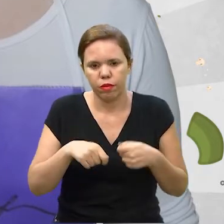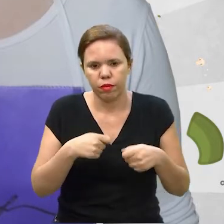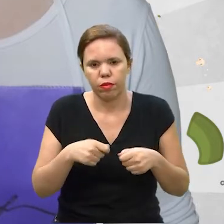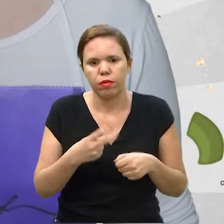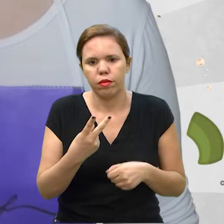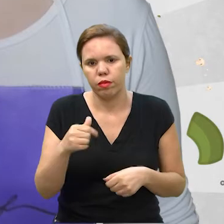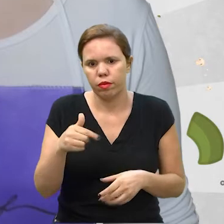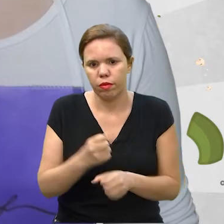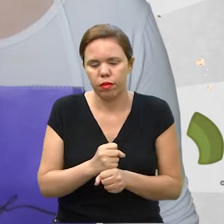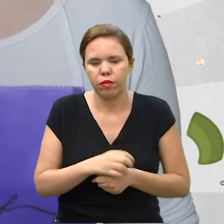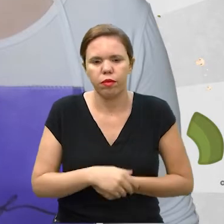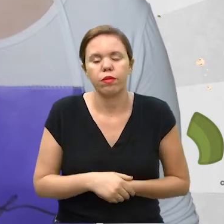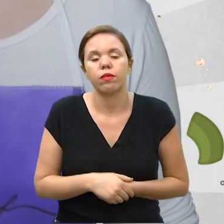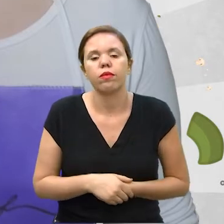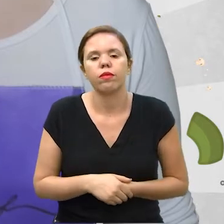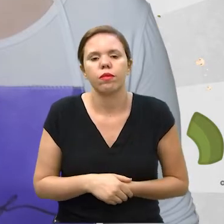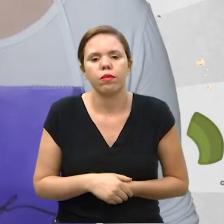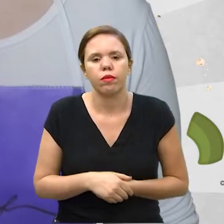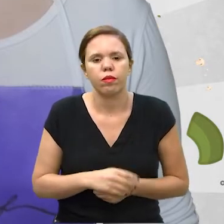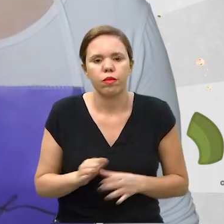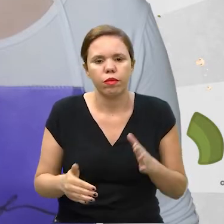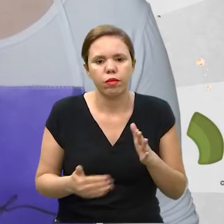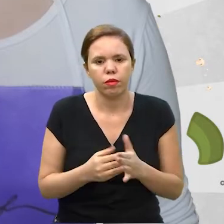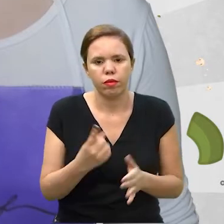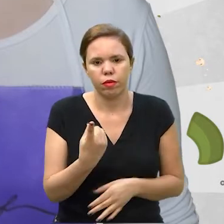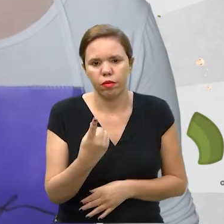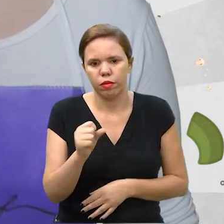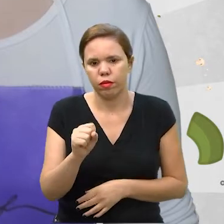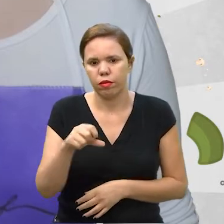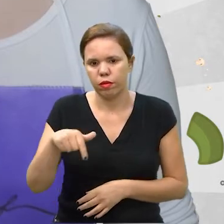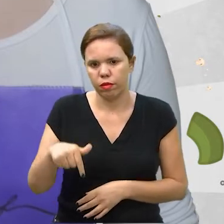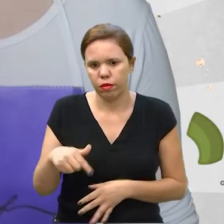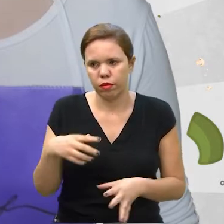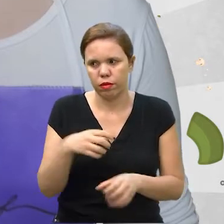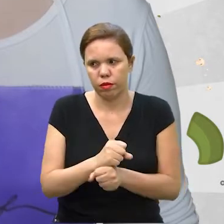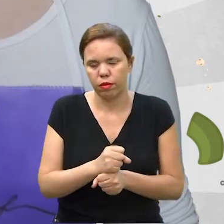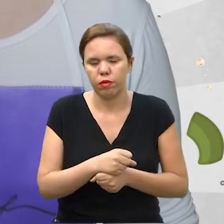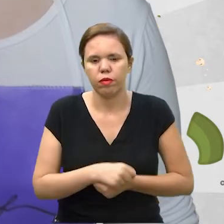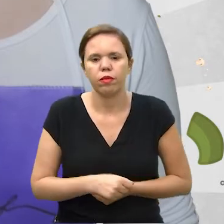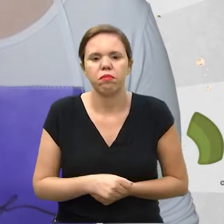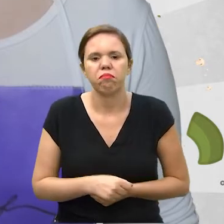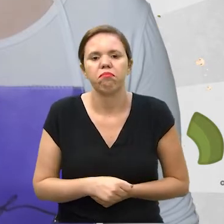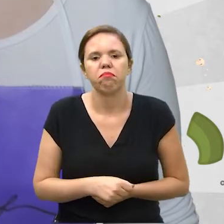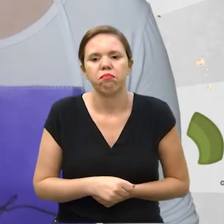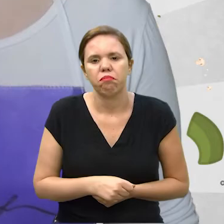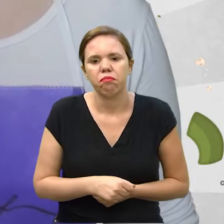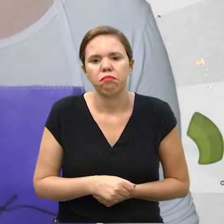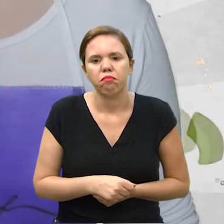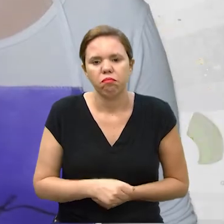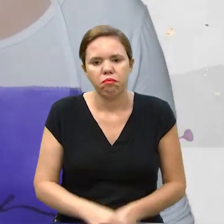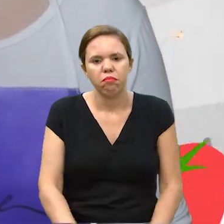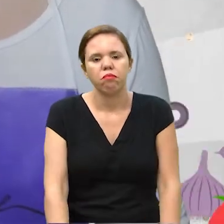27 pontos. Clarita atingiu um total de 187 pontos.